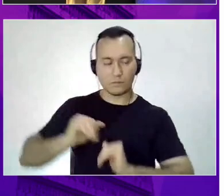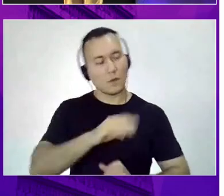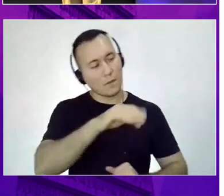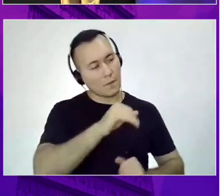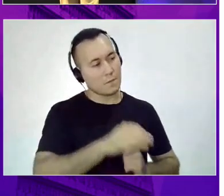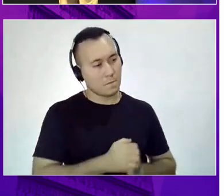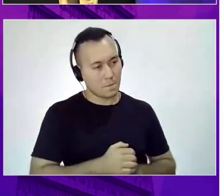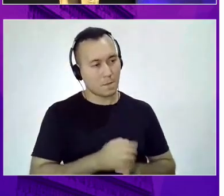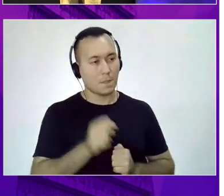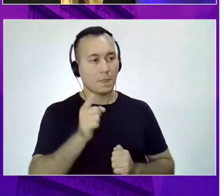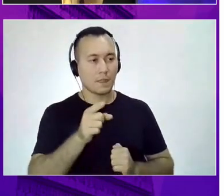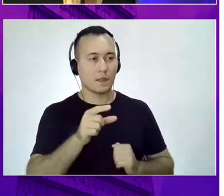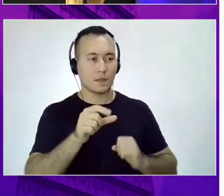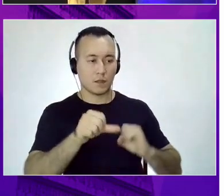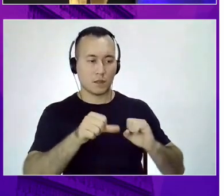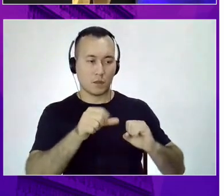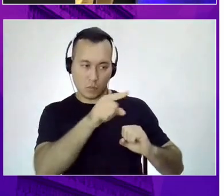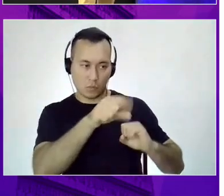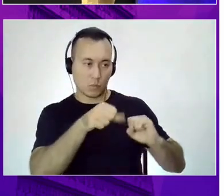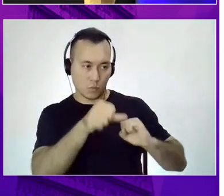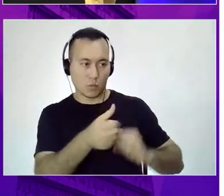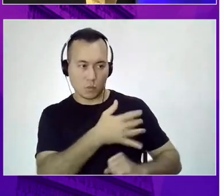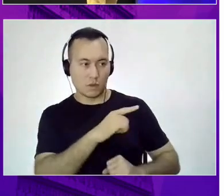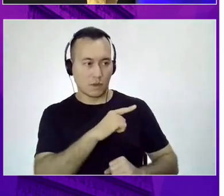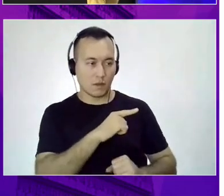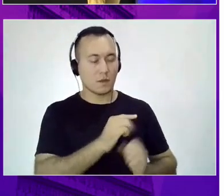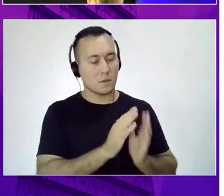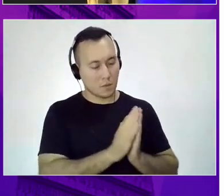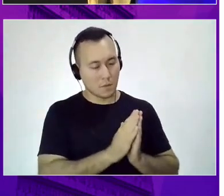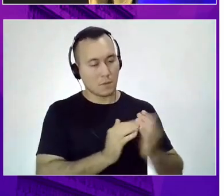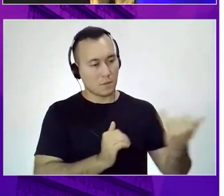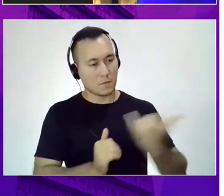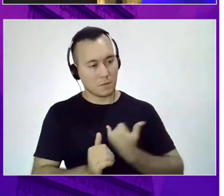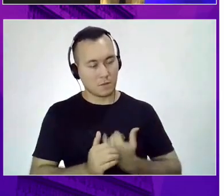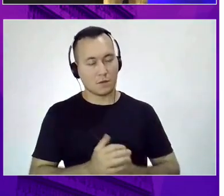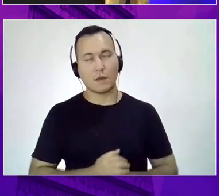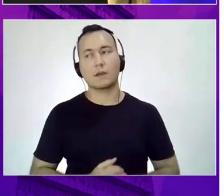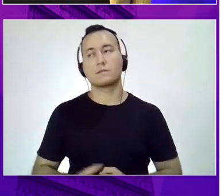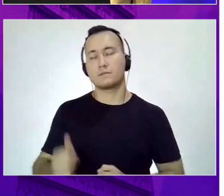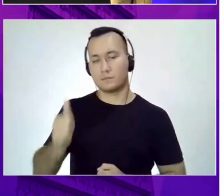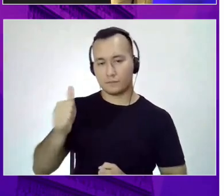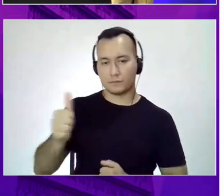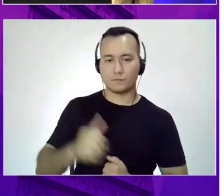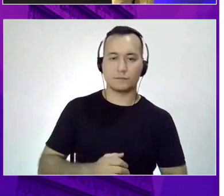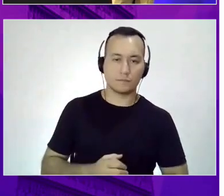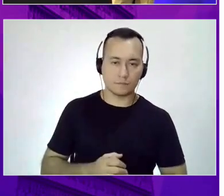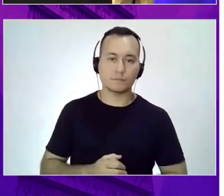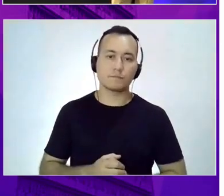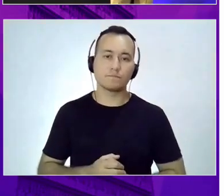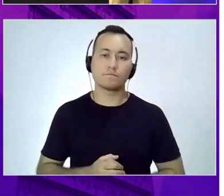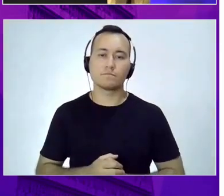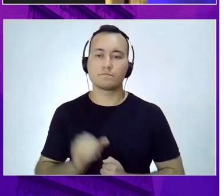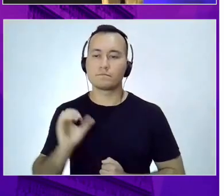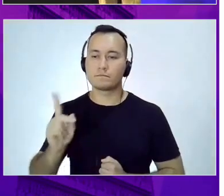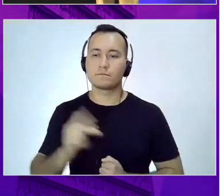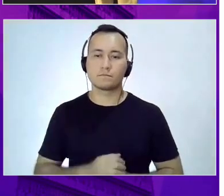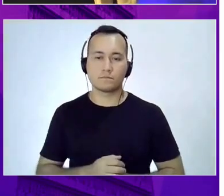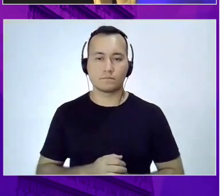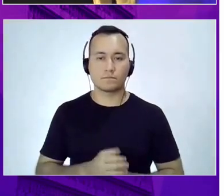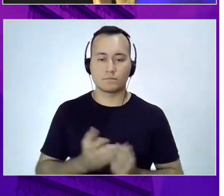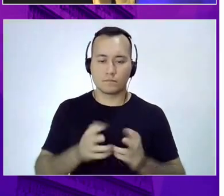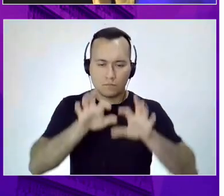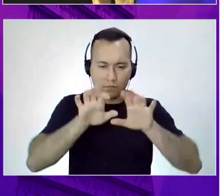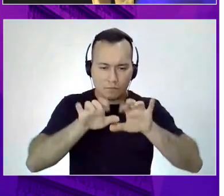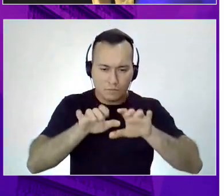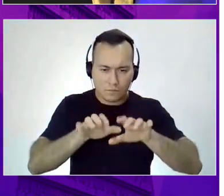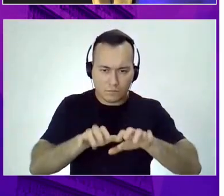E daí assim o Safe2Pay consegue fazer atualização com menos passos, né? Então, observando essa foto